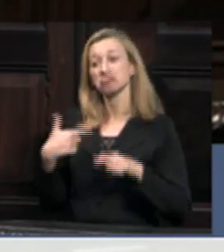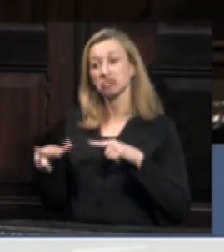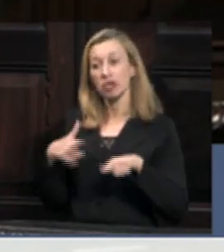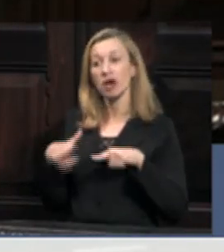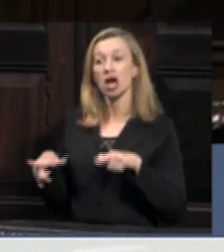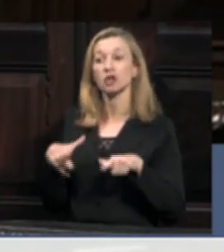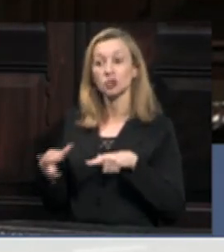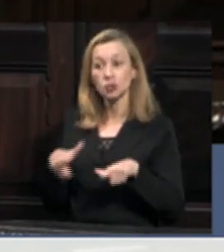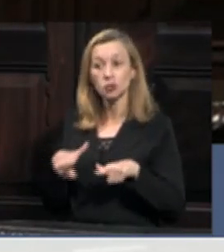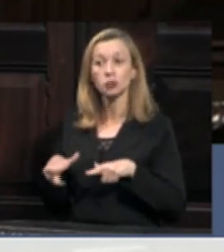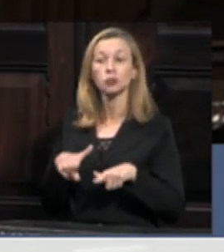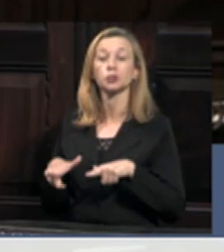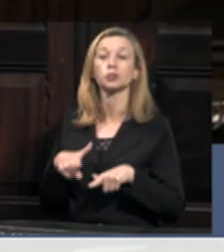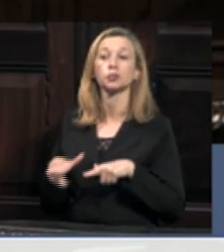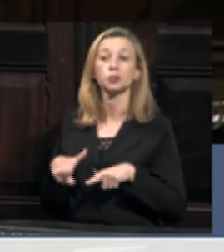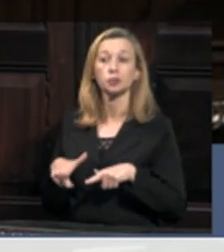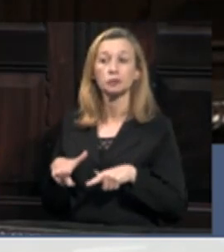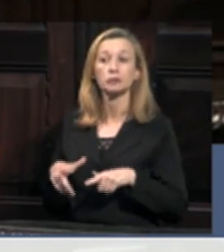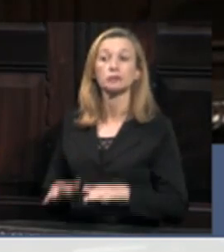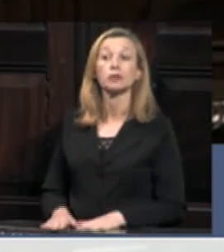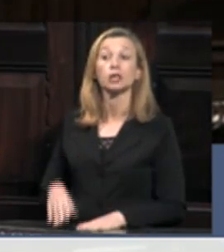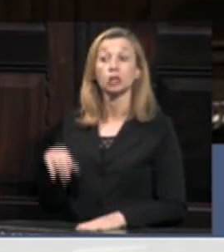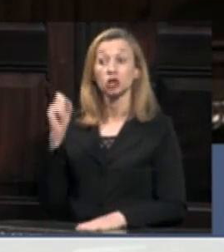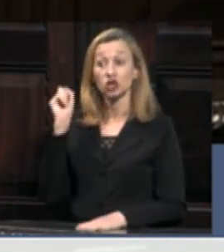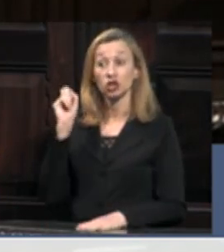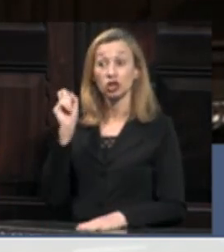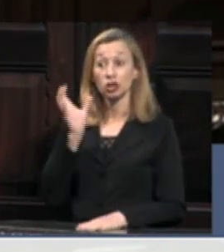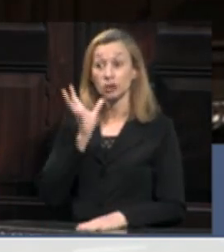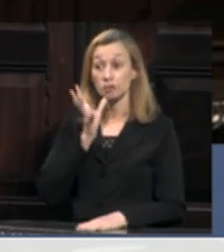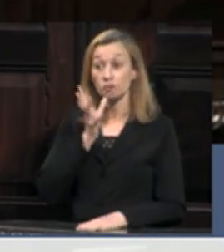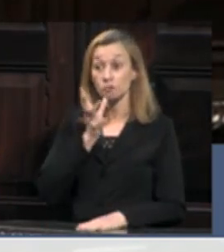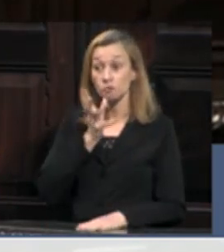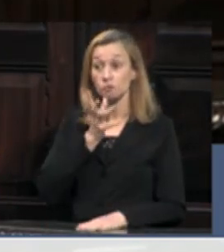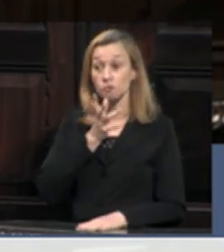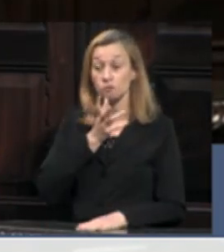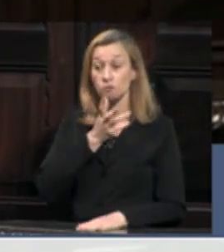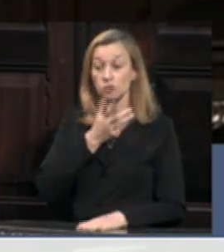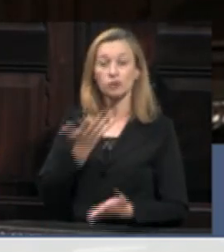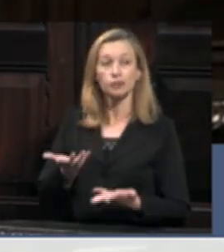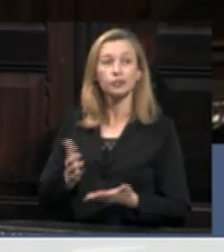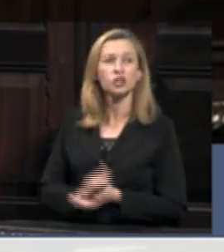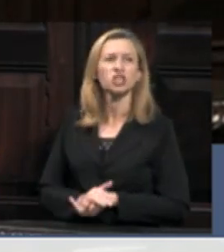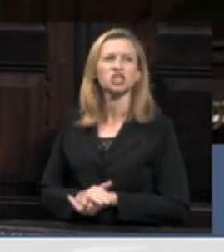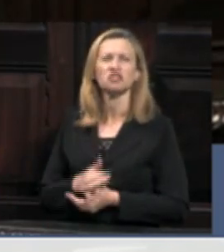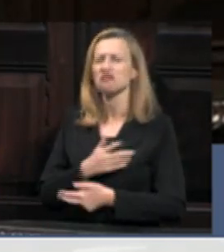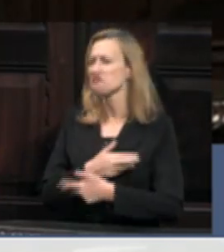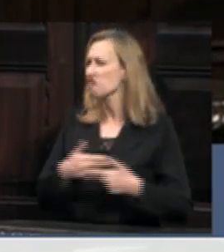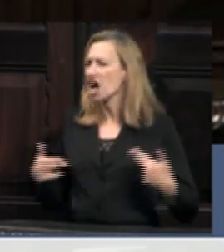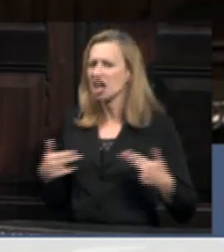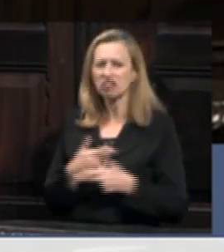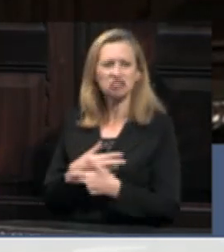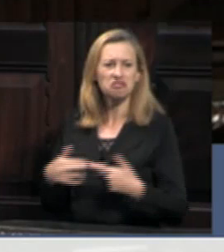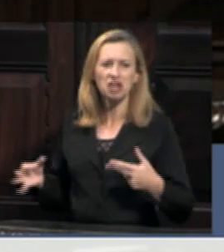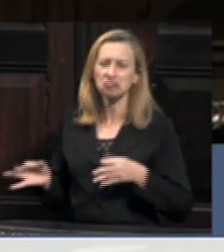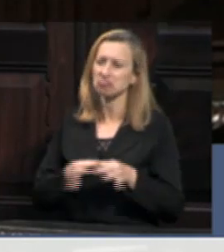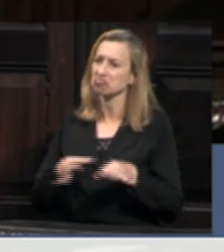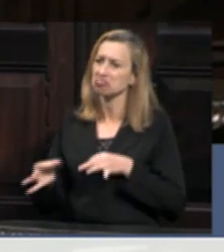trabalho moroso. E entre tantos vetos